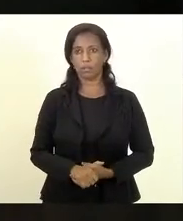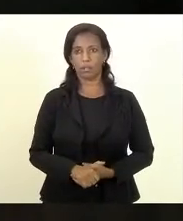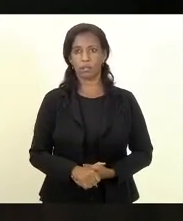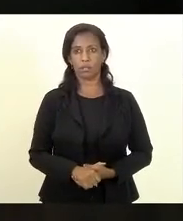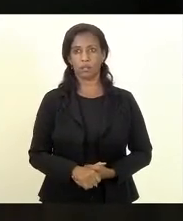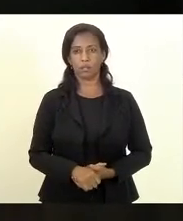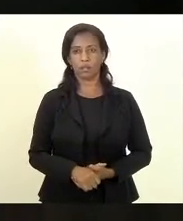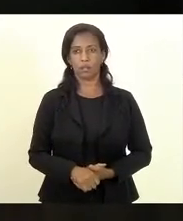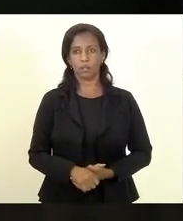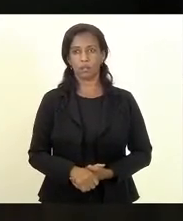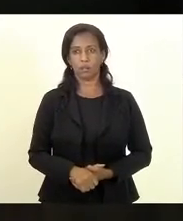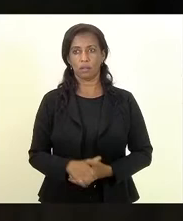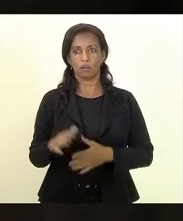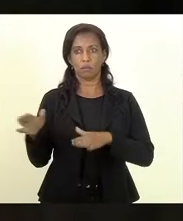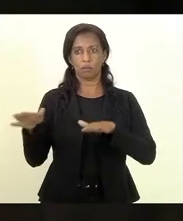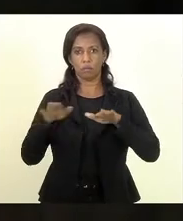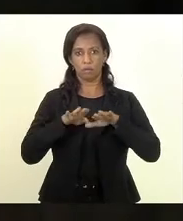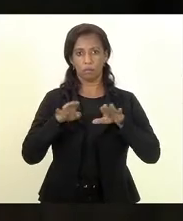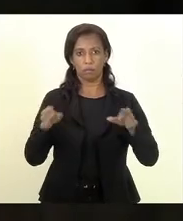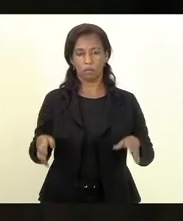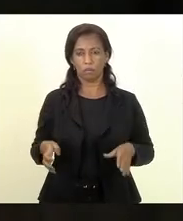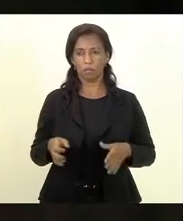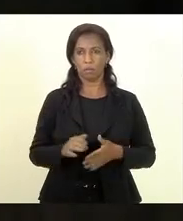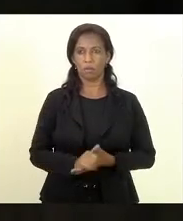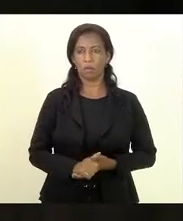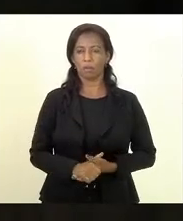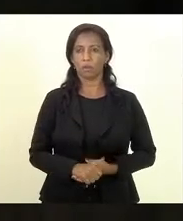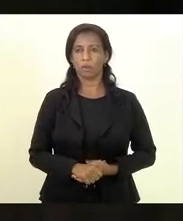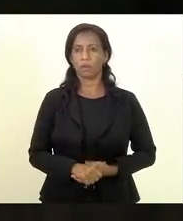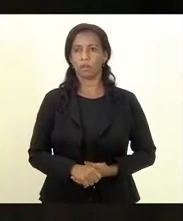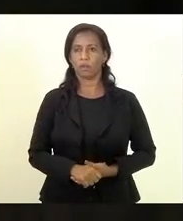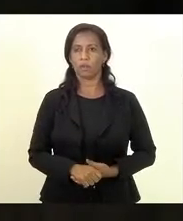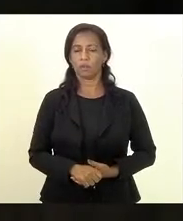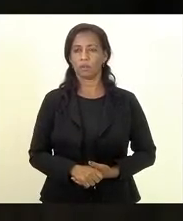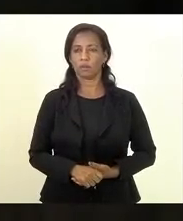presente sessão, há sobre a mesa requerimentos de inclusão em pauta.